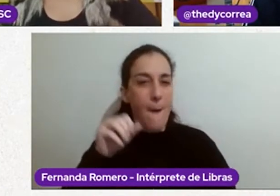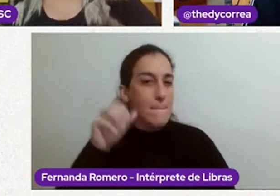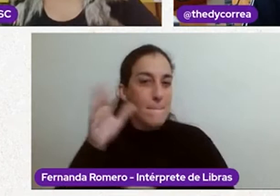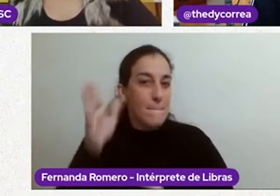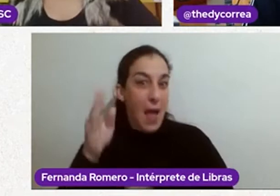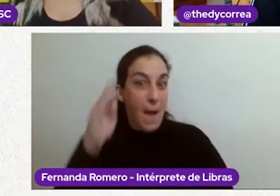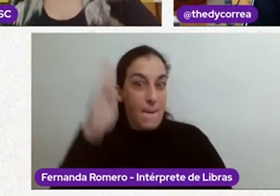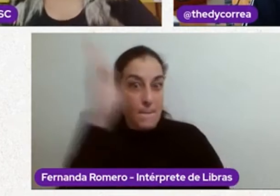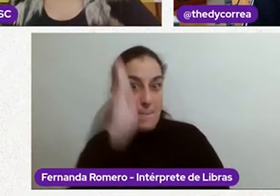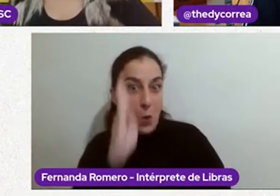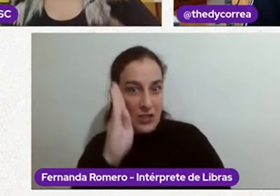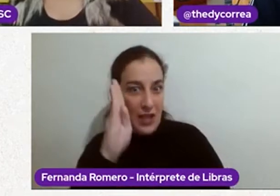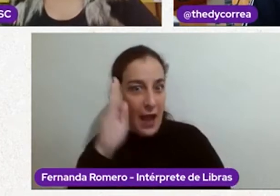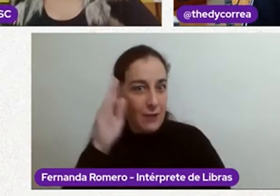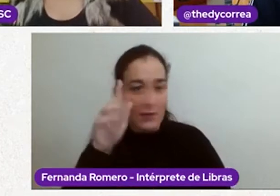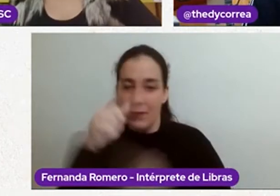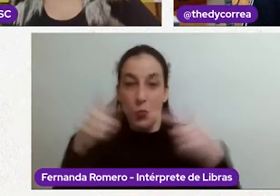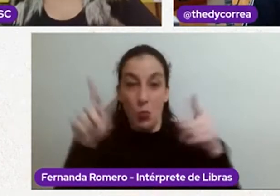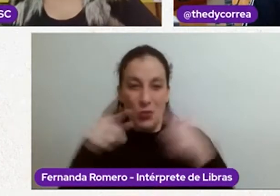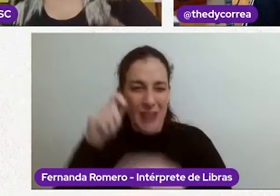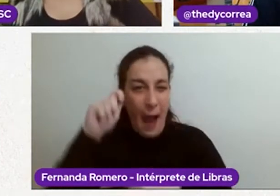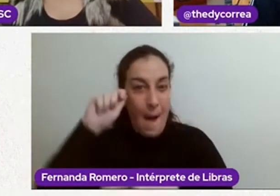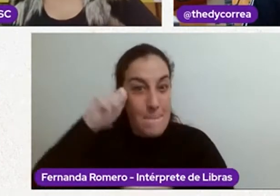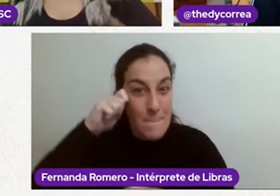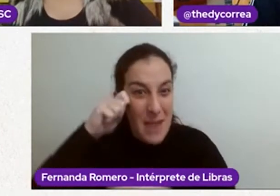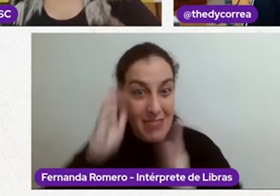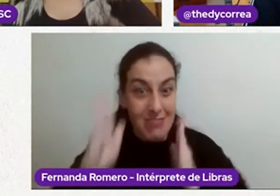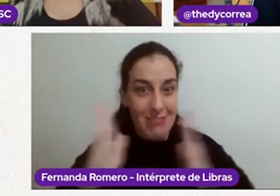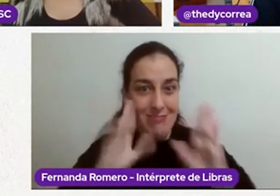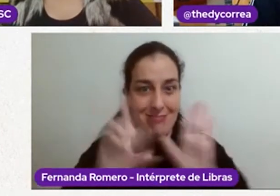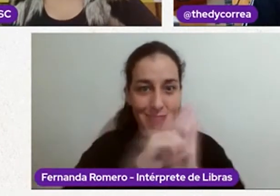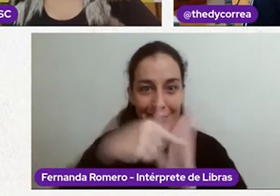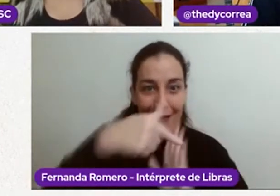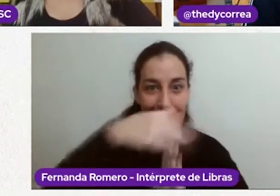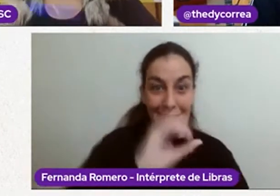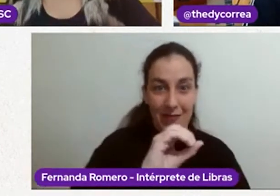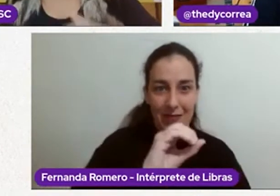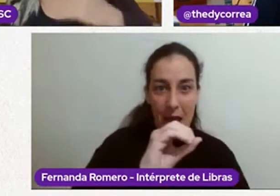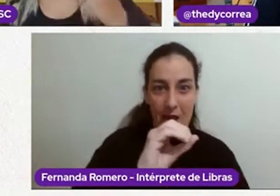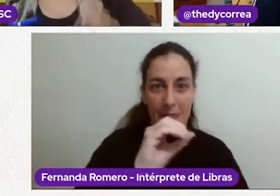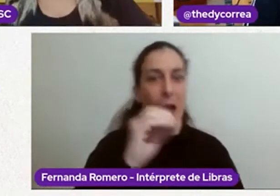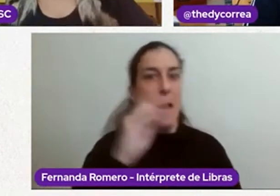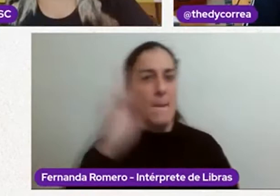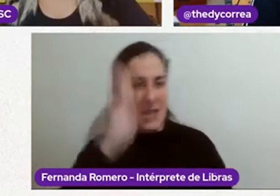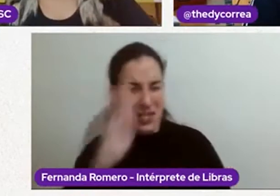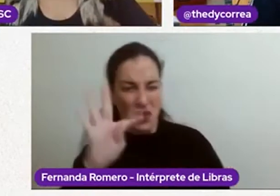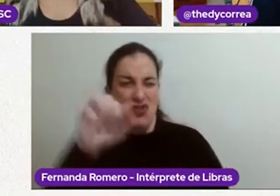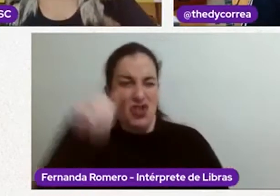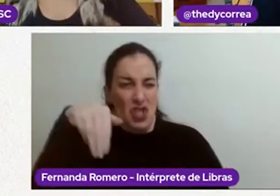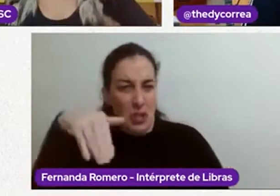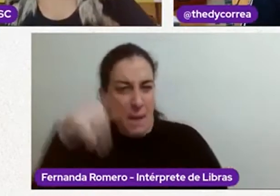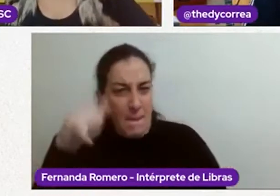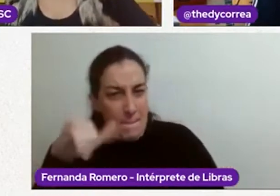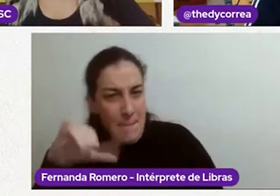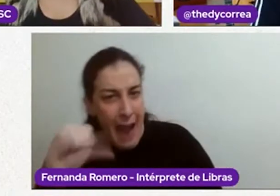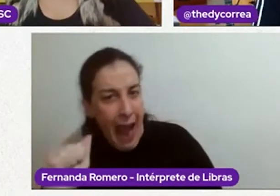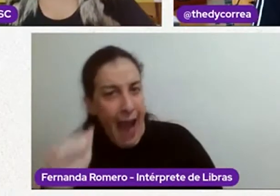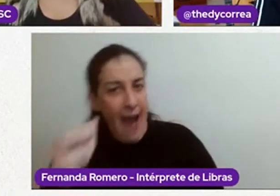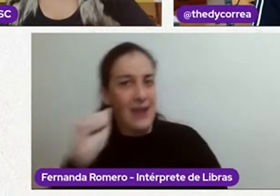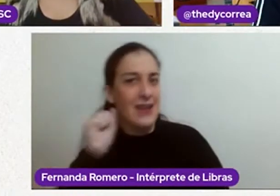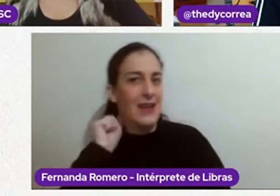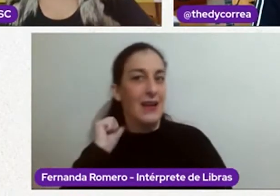70. E aí é música brasileira, Cassiano, Tim Maia, Hildon, e